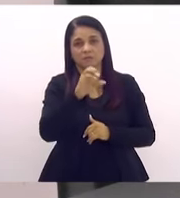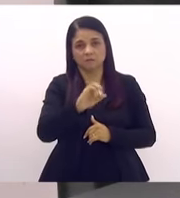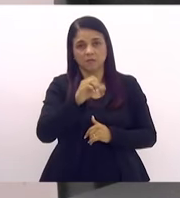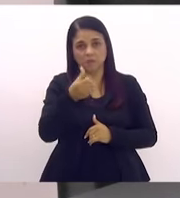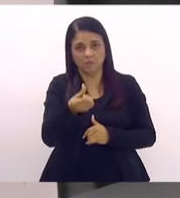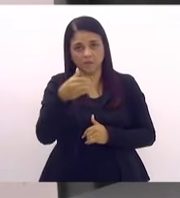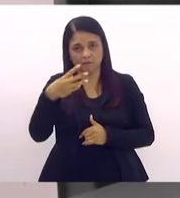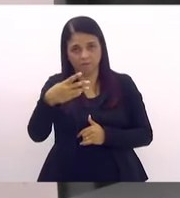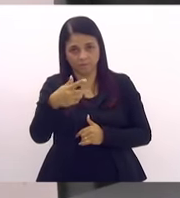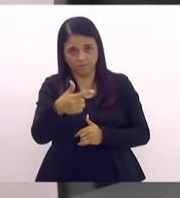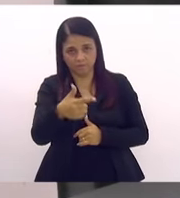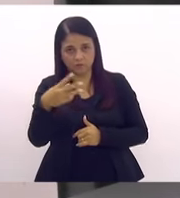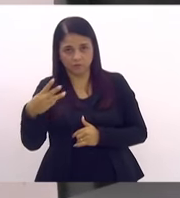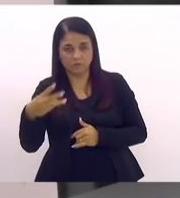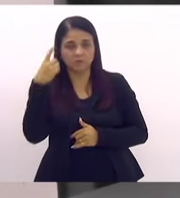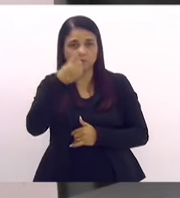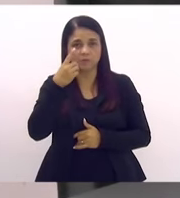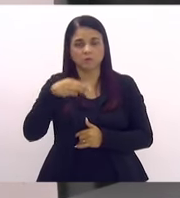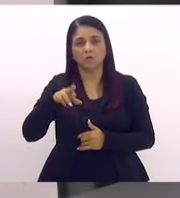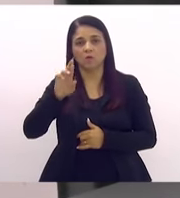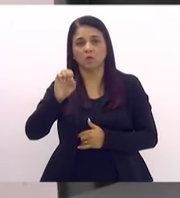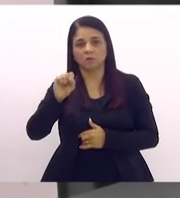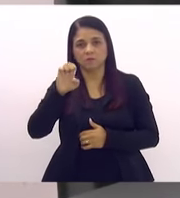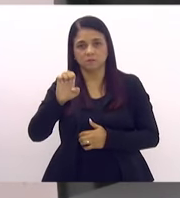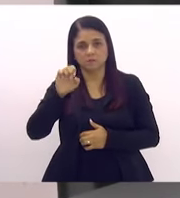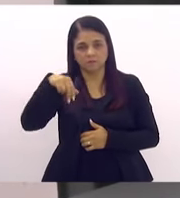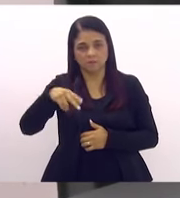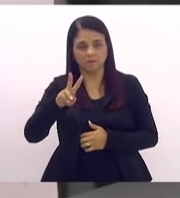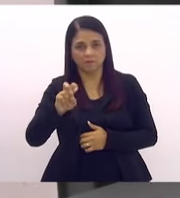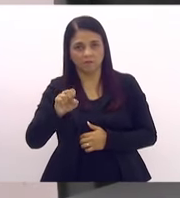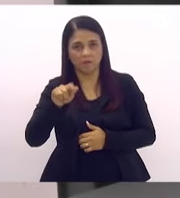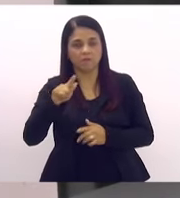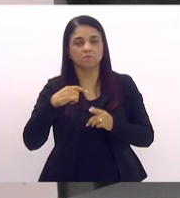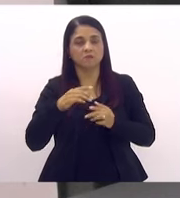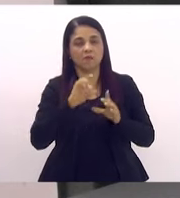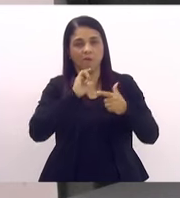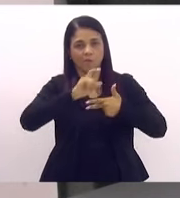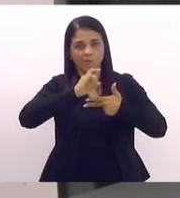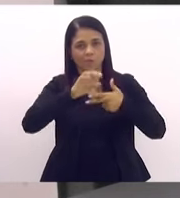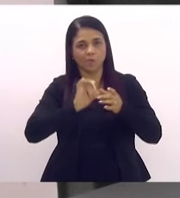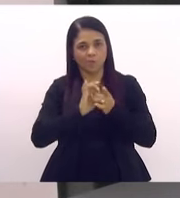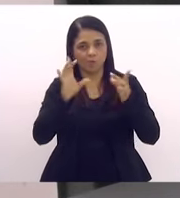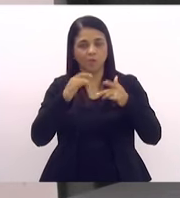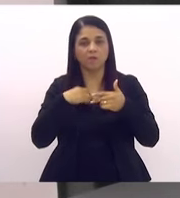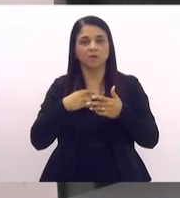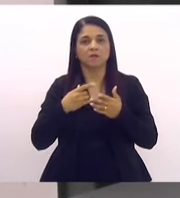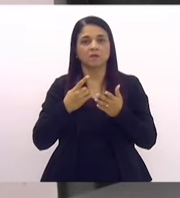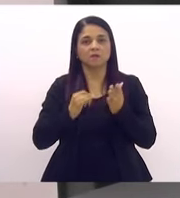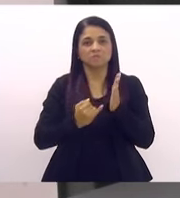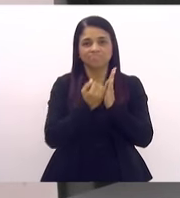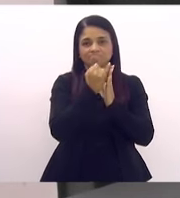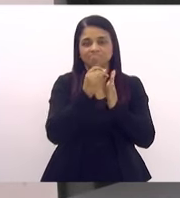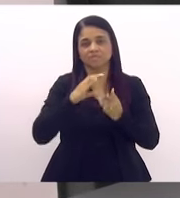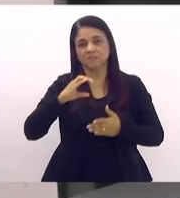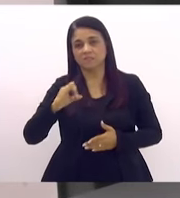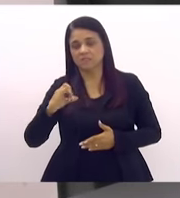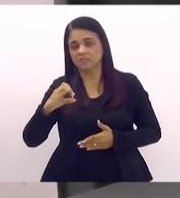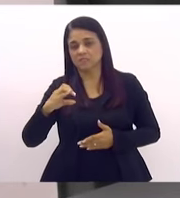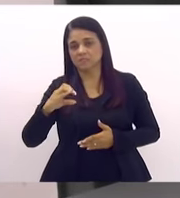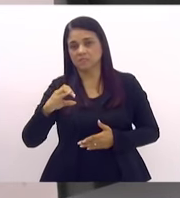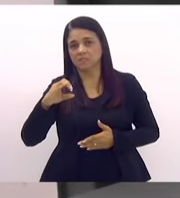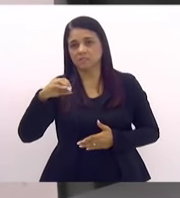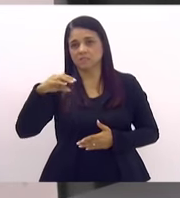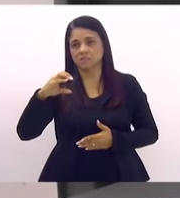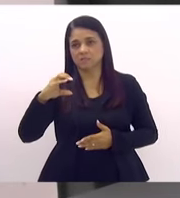06 de 23, de autoria do deputado Rosenberg Reis, que autoriza o Poder Executivo a conceder isenção de ICMS... Senhor presidente...